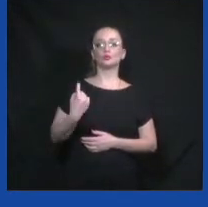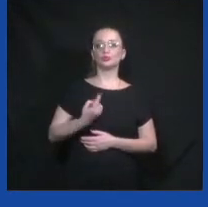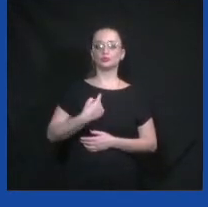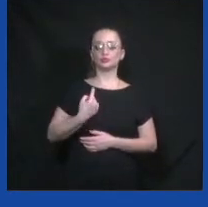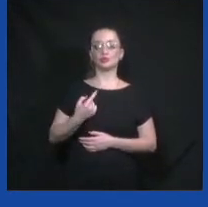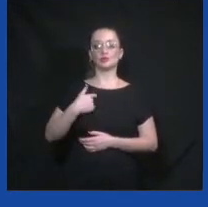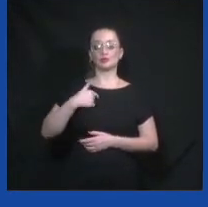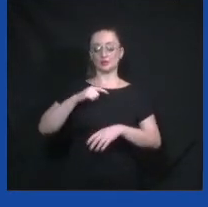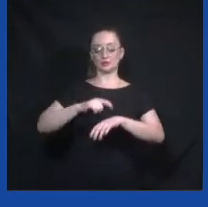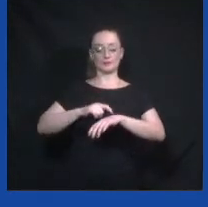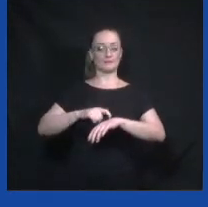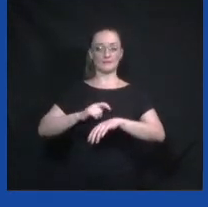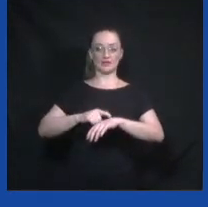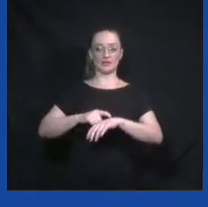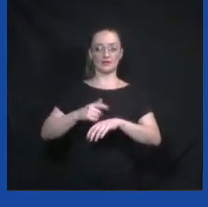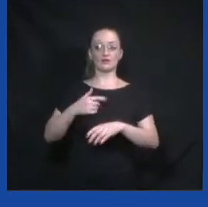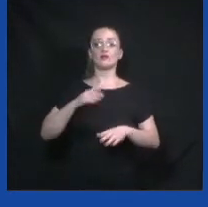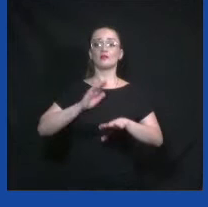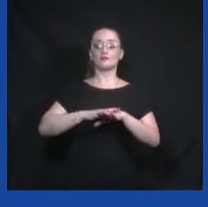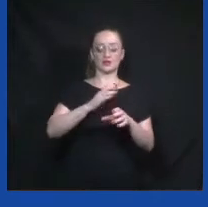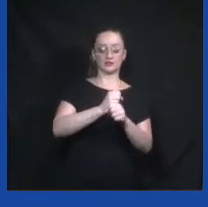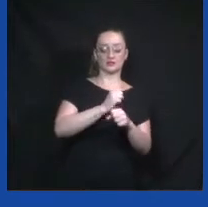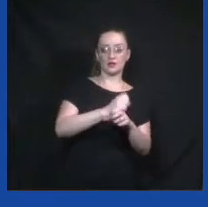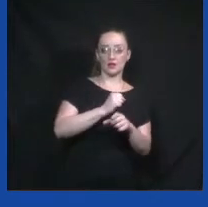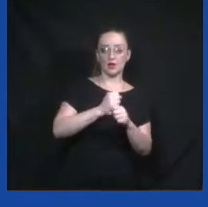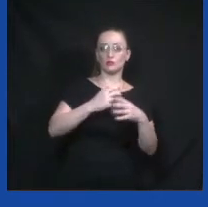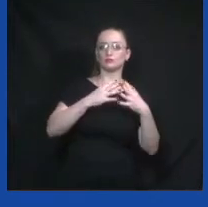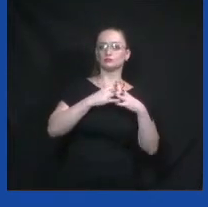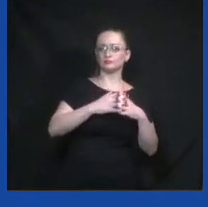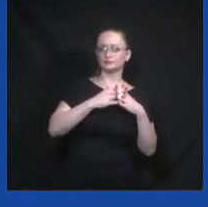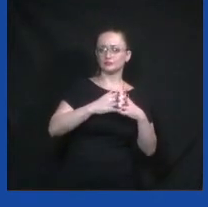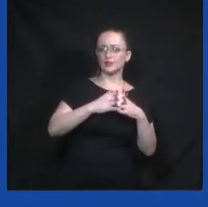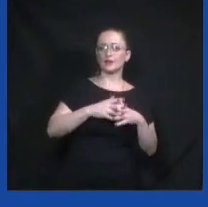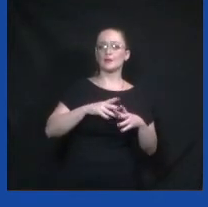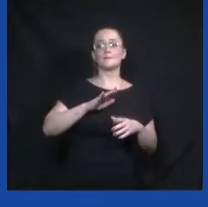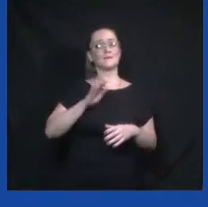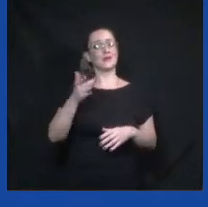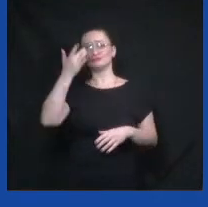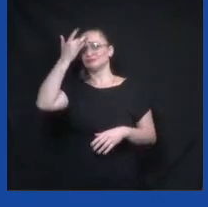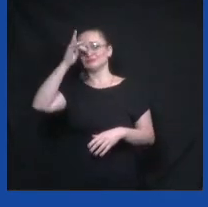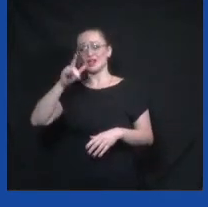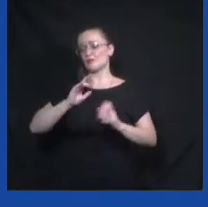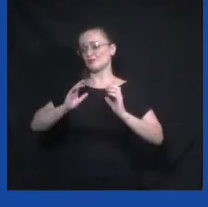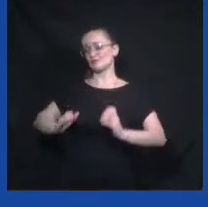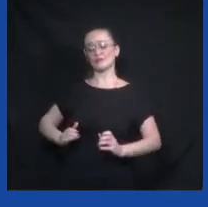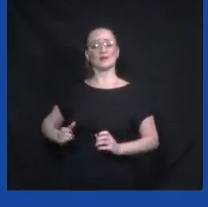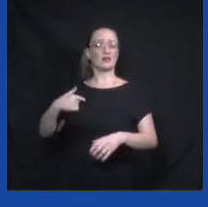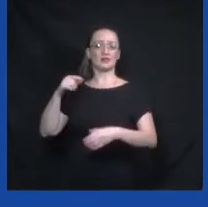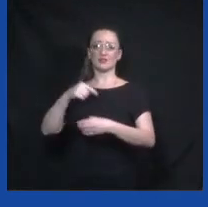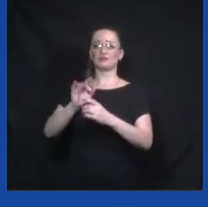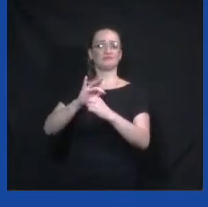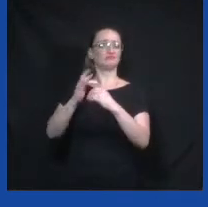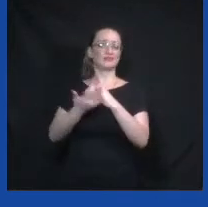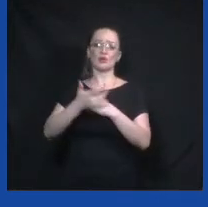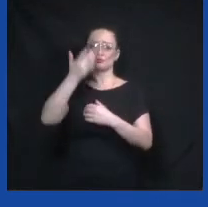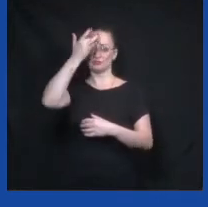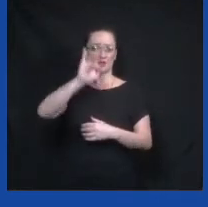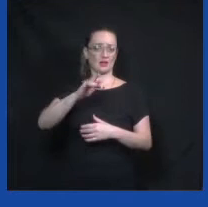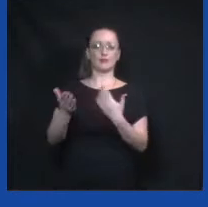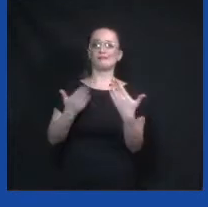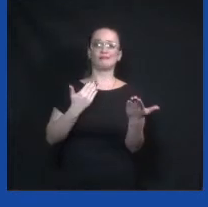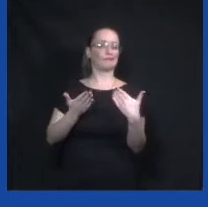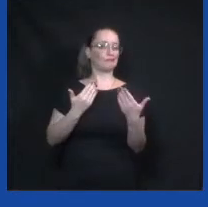do nosso sistema escolar saem sabendo fazer cálculos complexos de química orgânica e não sabem se portar minimamente em redes sociais ou num bate-papo